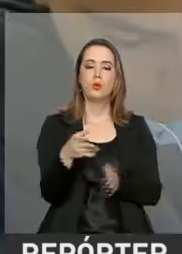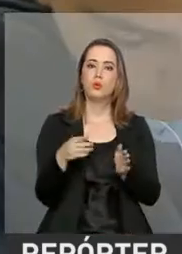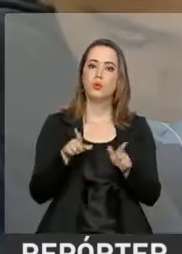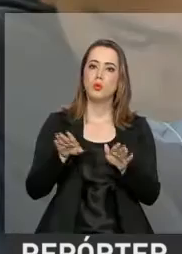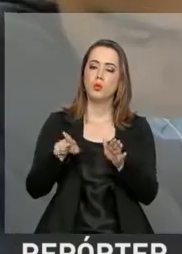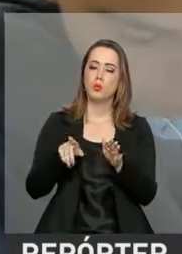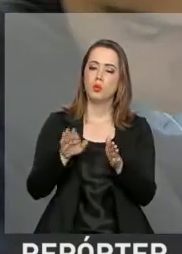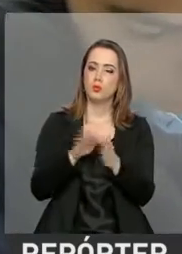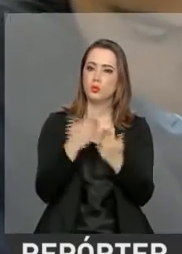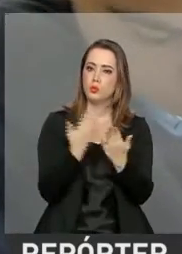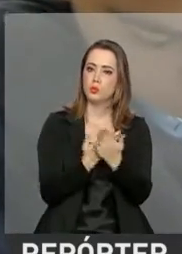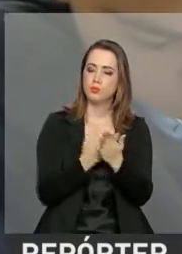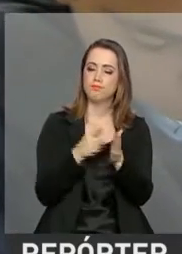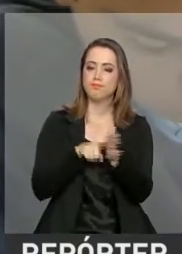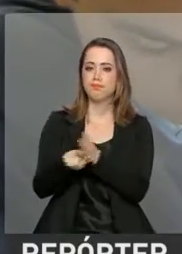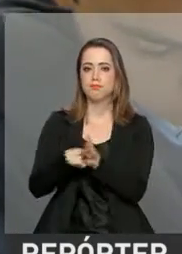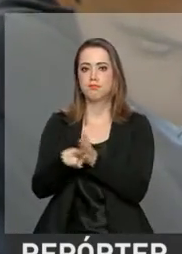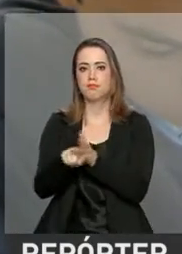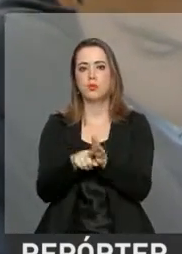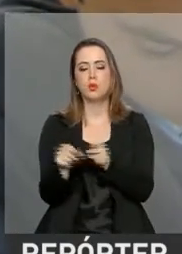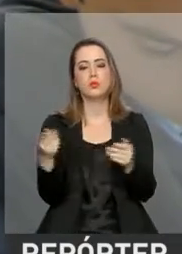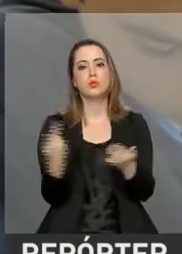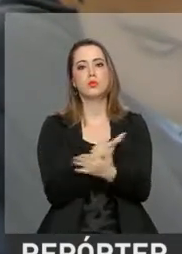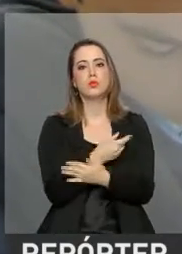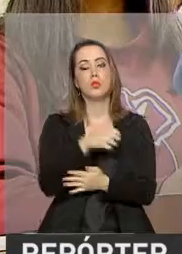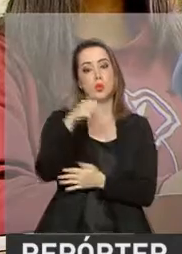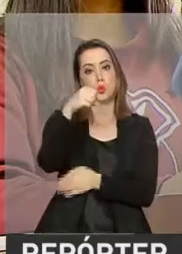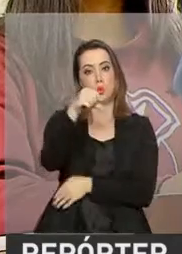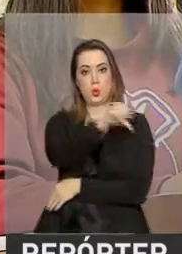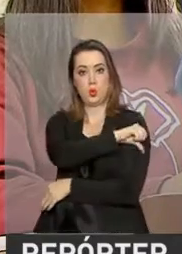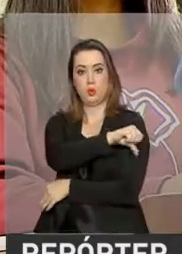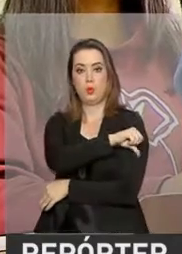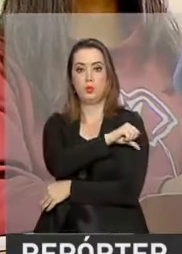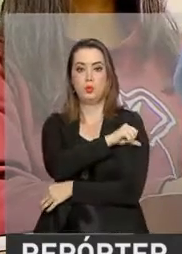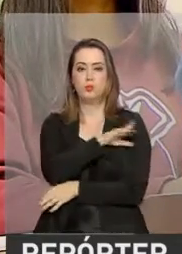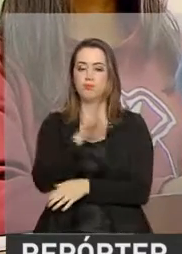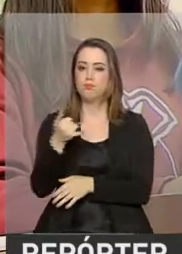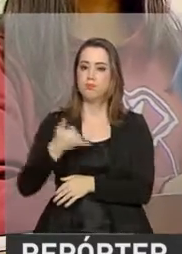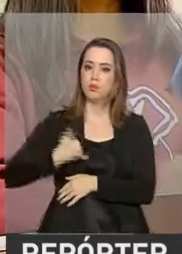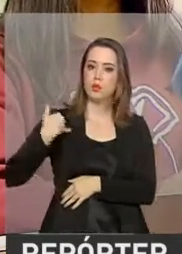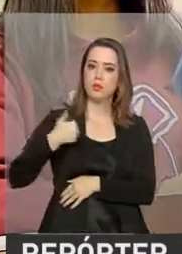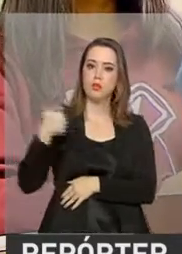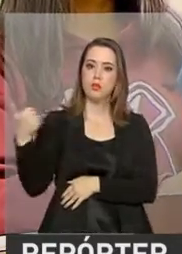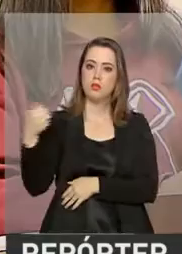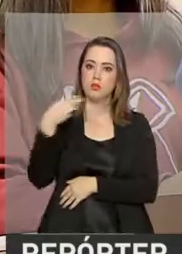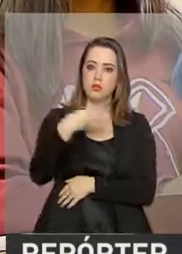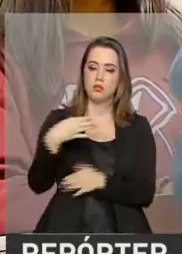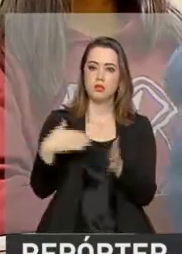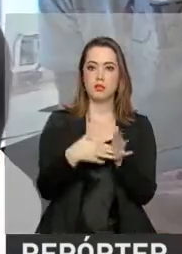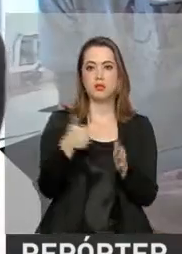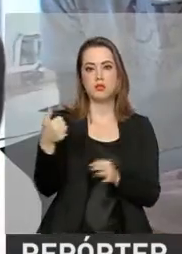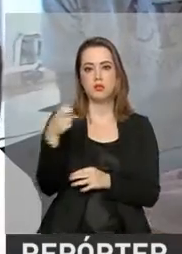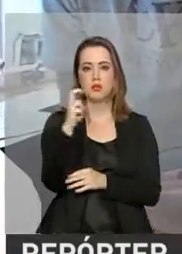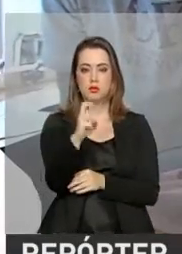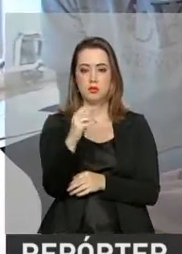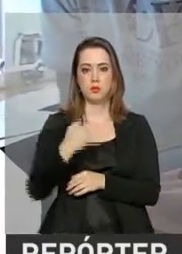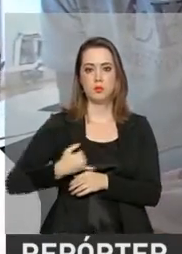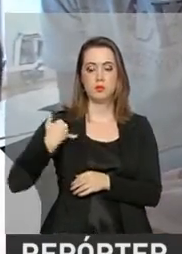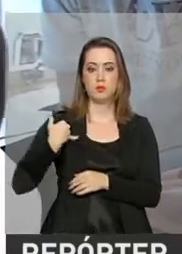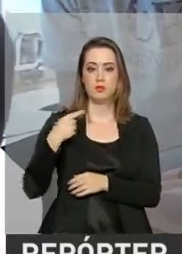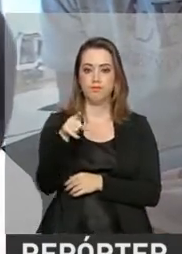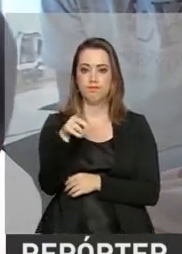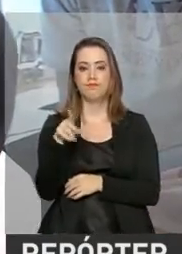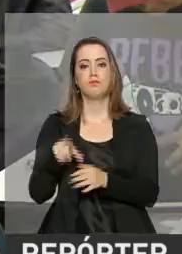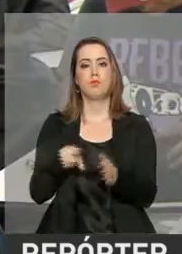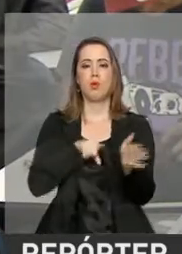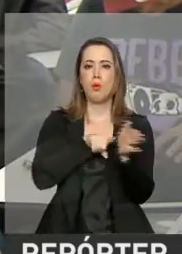2015 foi realizado com estudantes do 9º ano com idades entre 13 e 15 anos foram analisados